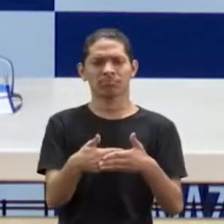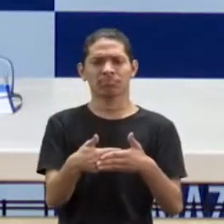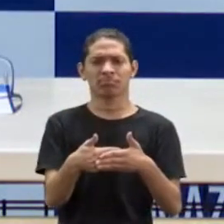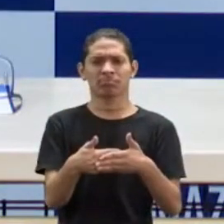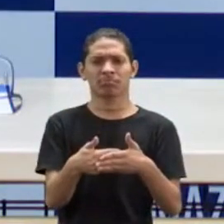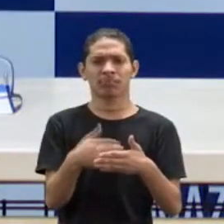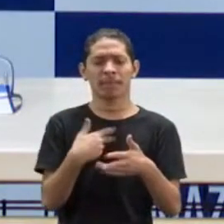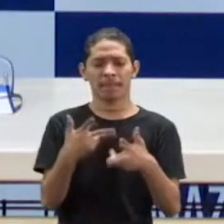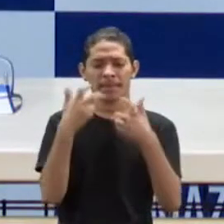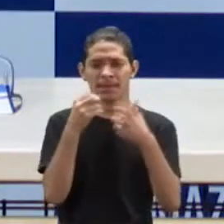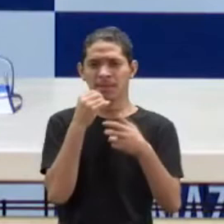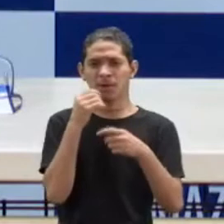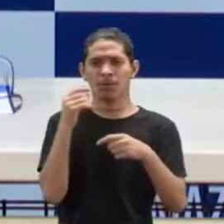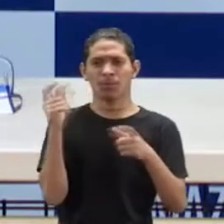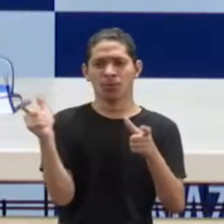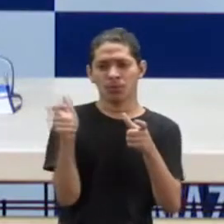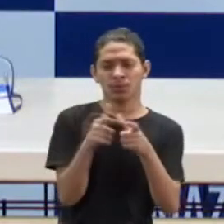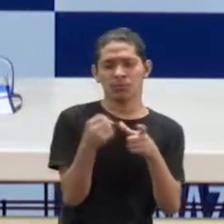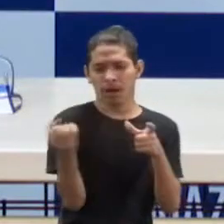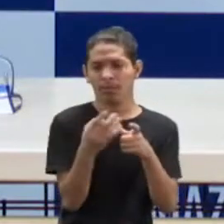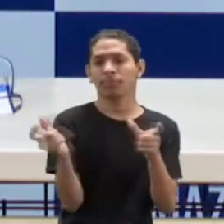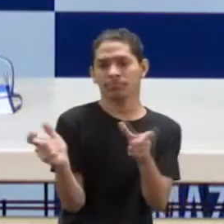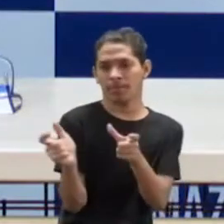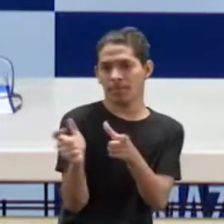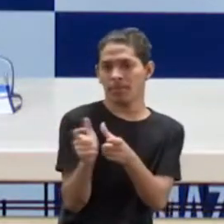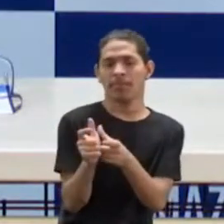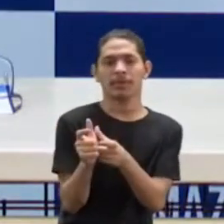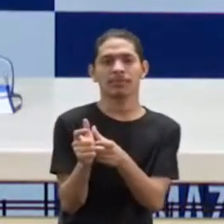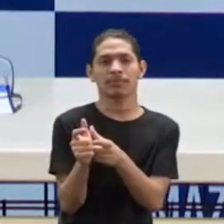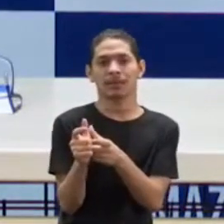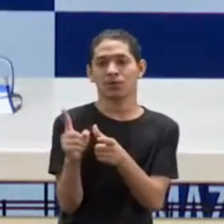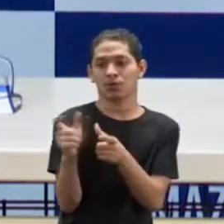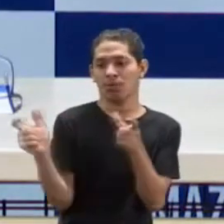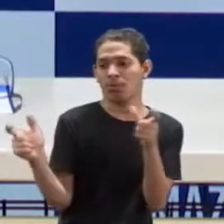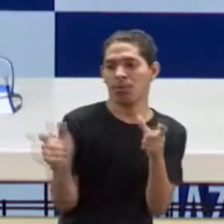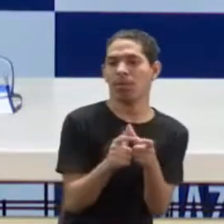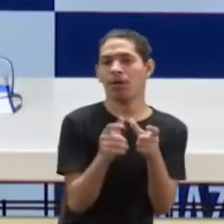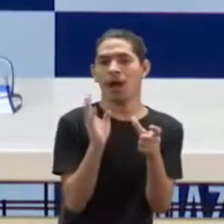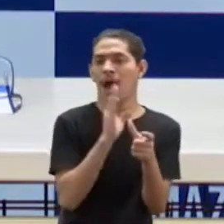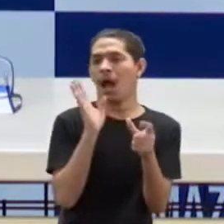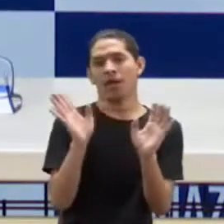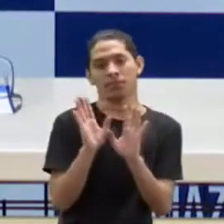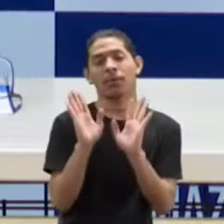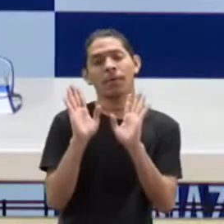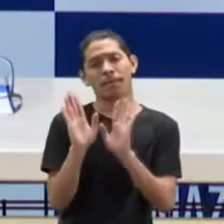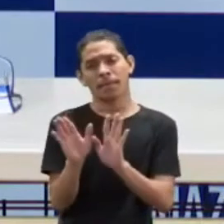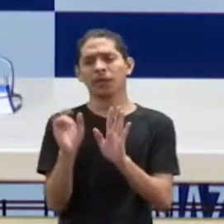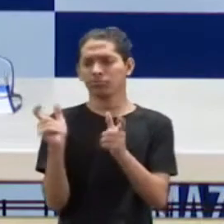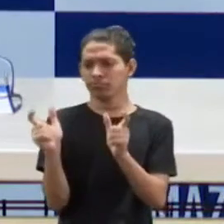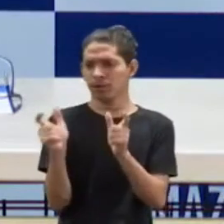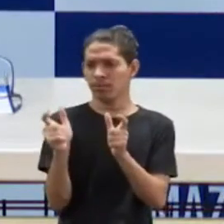últimos dias perceber uma estabilidade nos números Eles não estão caindo como a gente esperava que caíssem